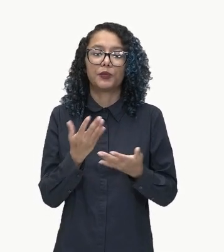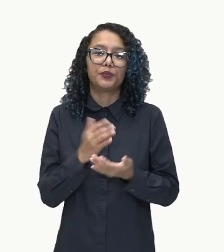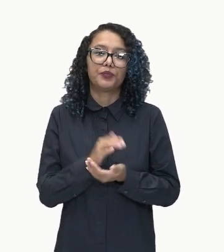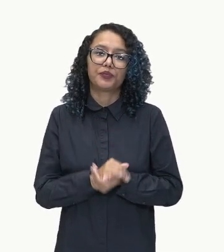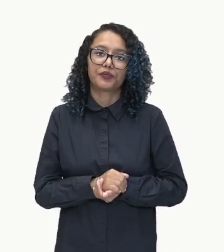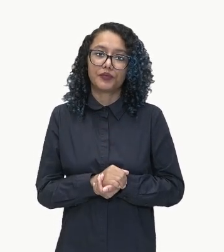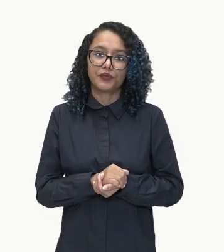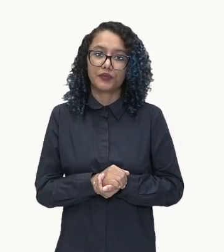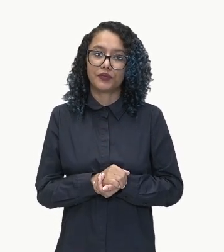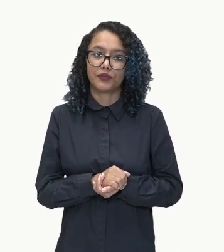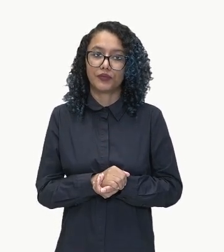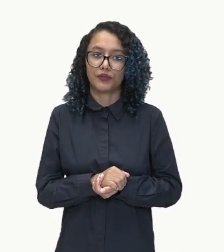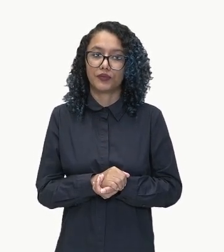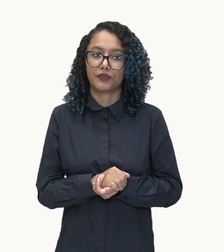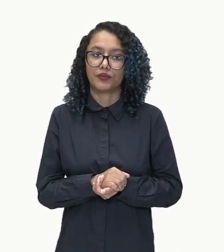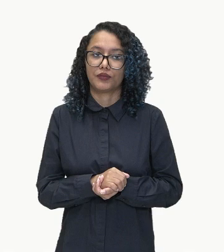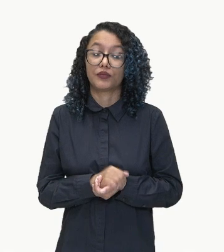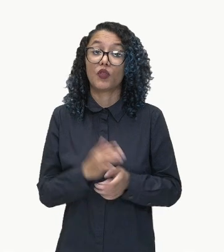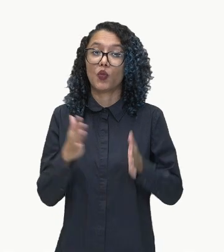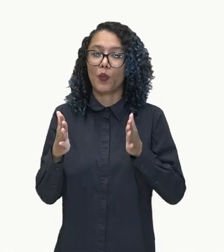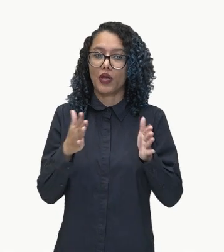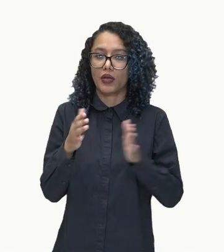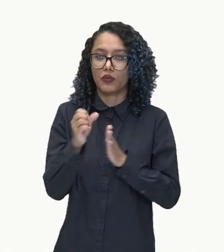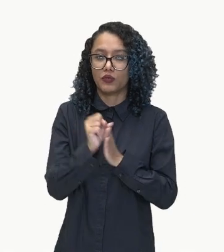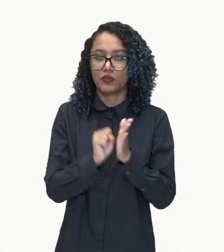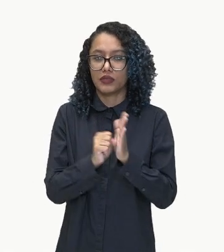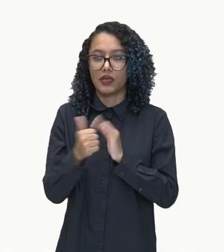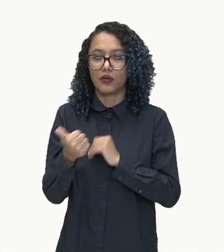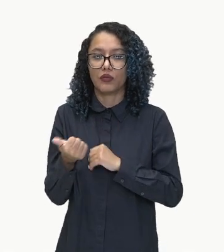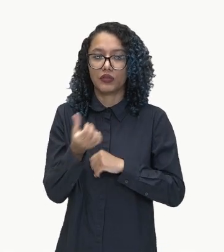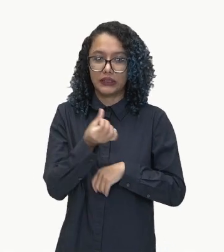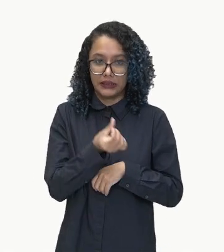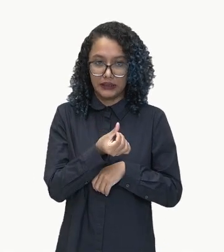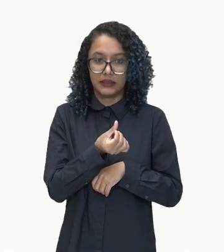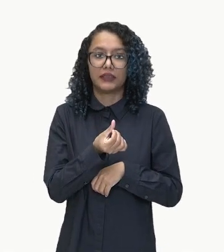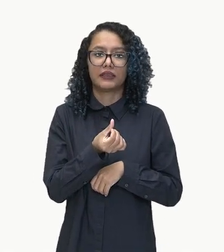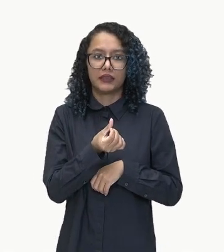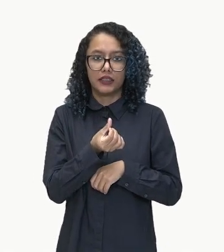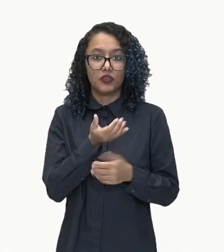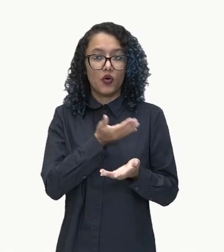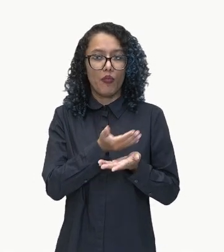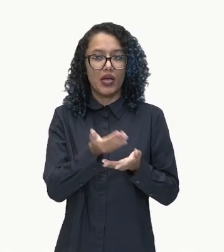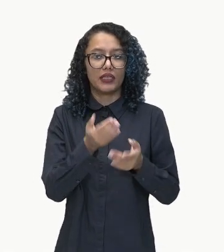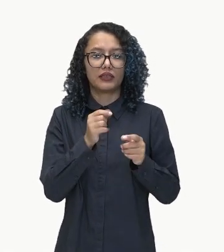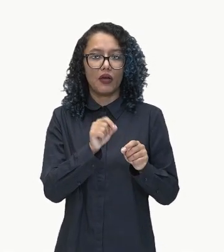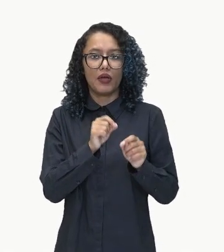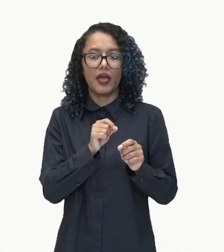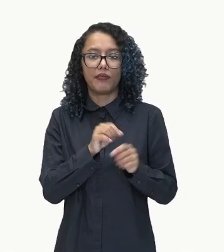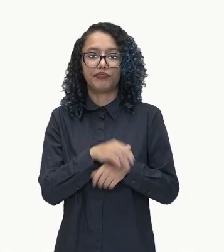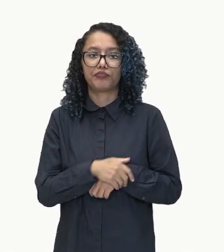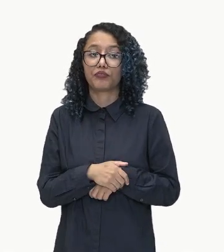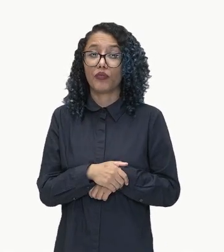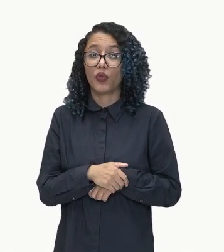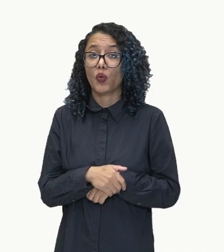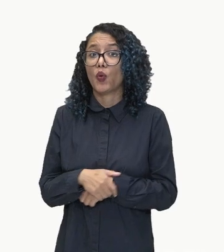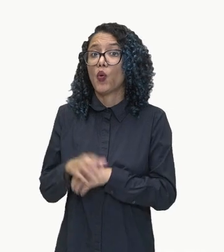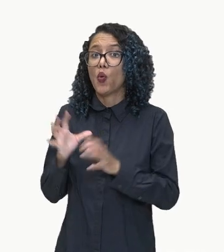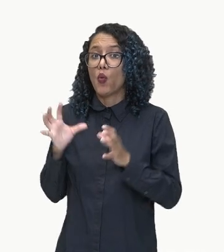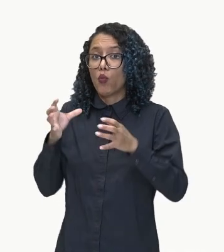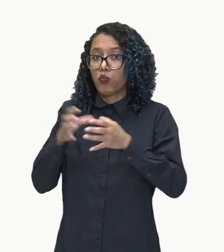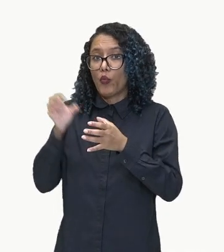aí no século XVI, né, com a influência ali da chegada dos